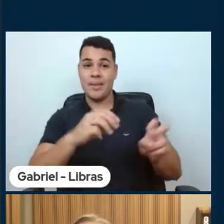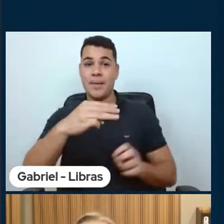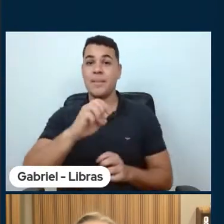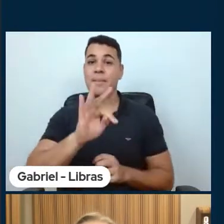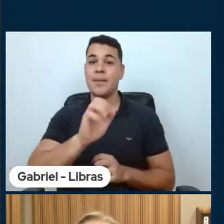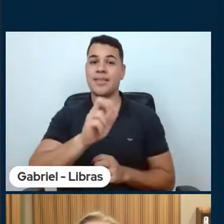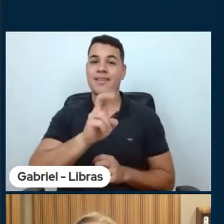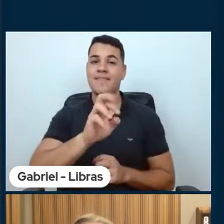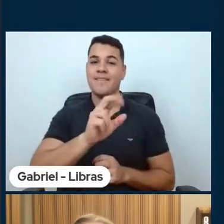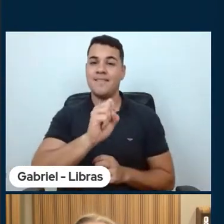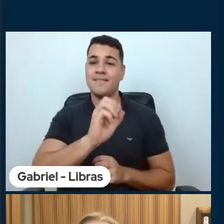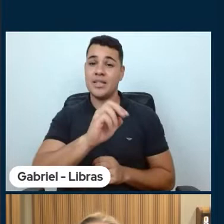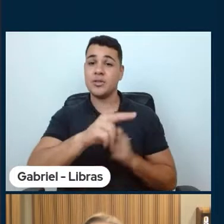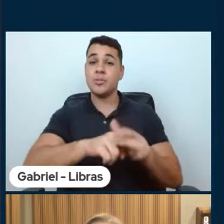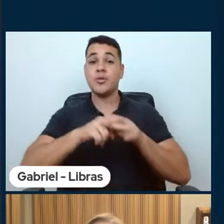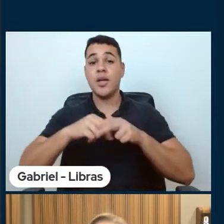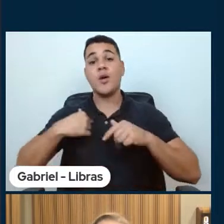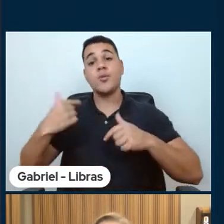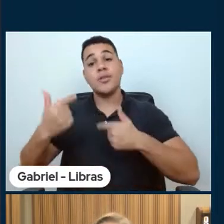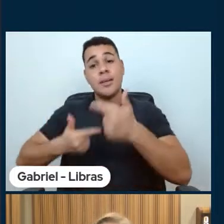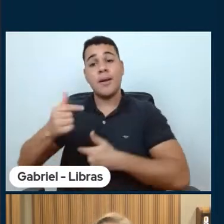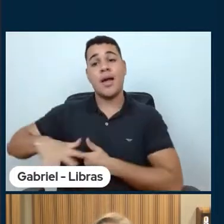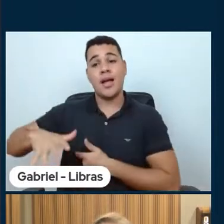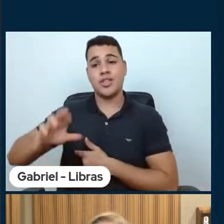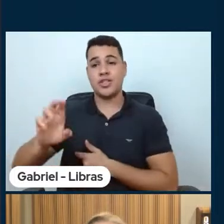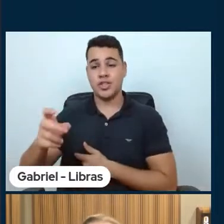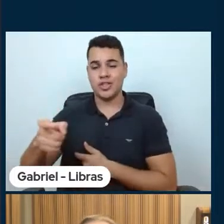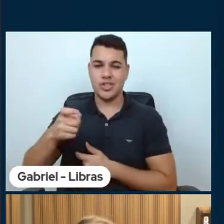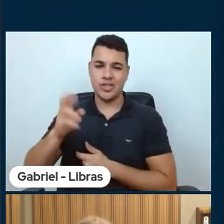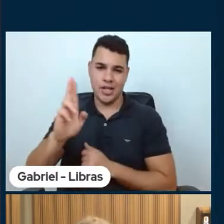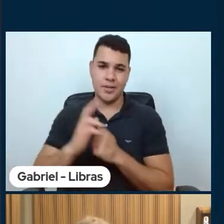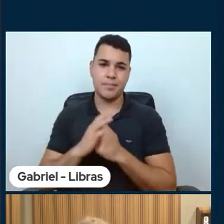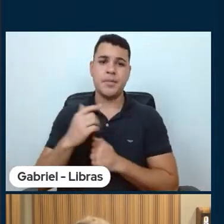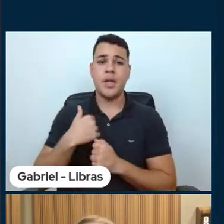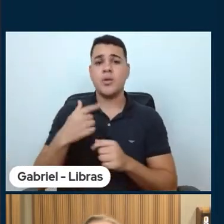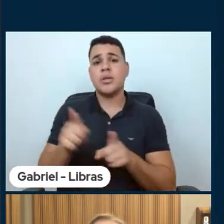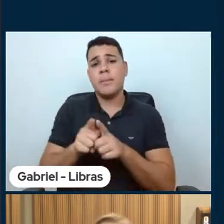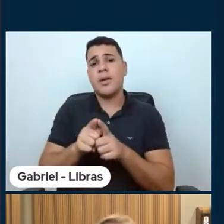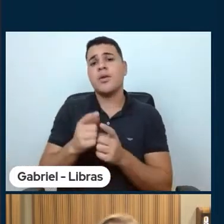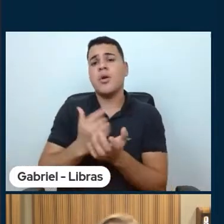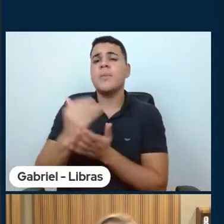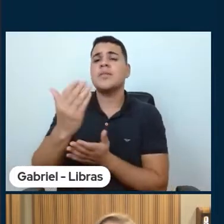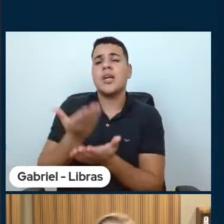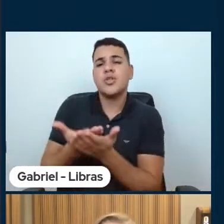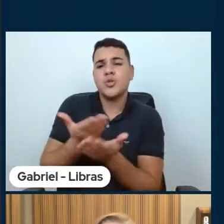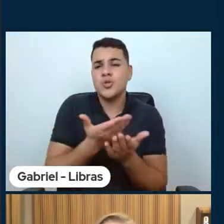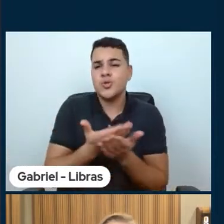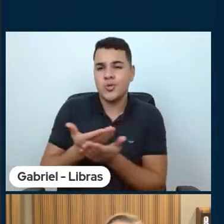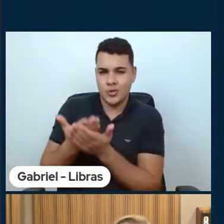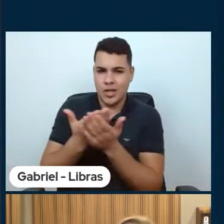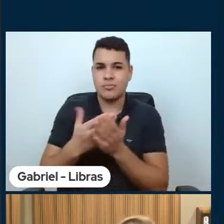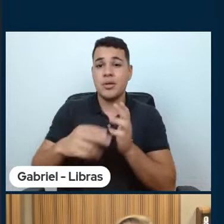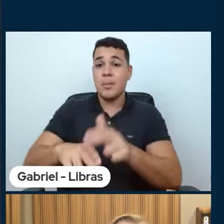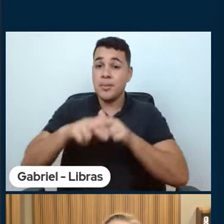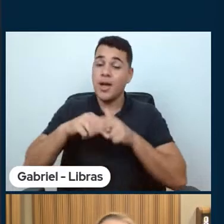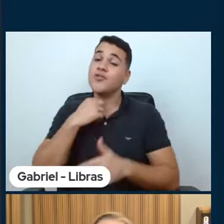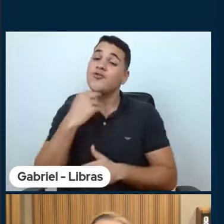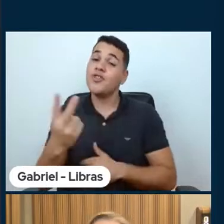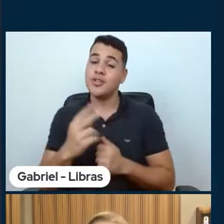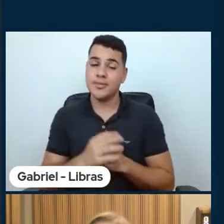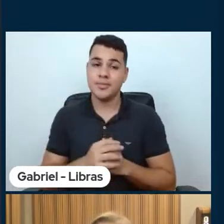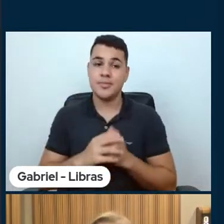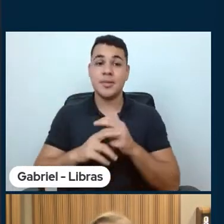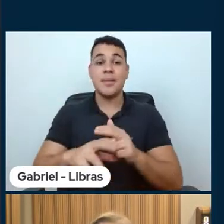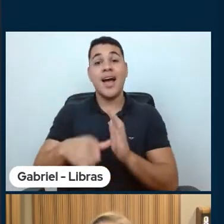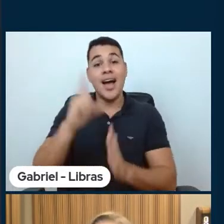caso aproximação com tema metaverso veio através da minha atuação fotos de Xr e eu comecei a estudar as realidades estendidas